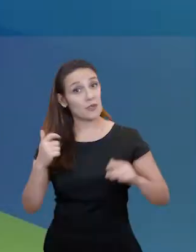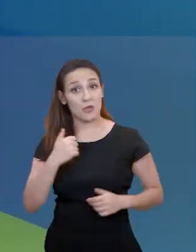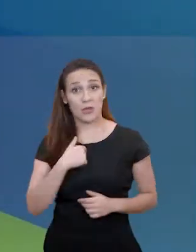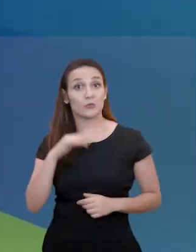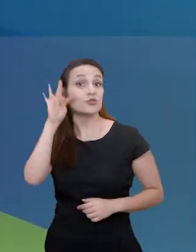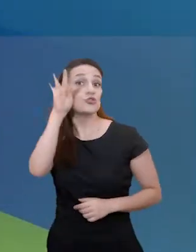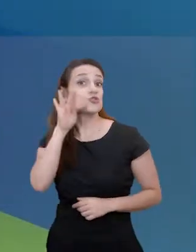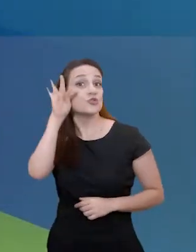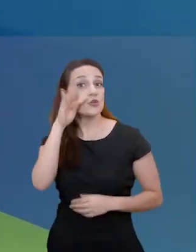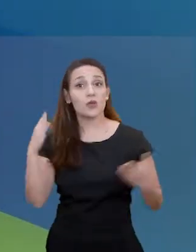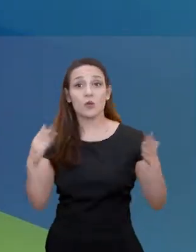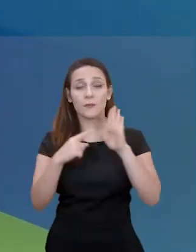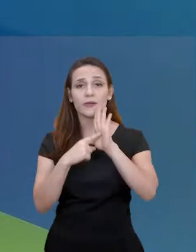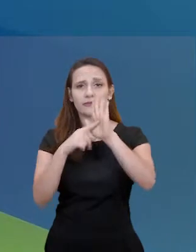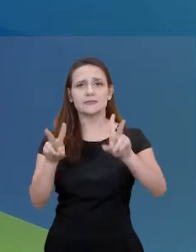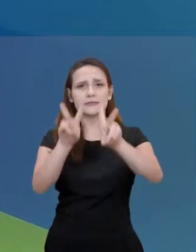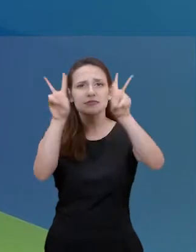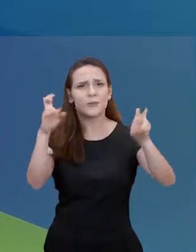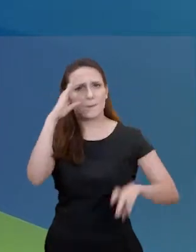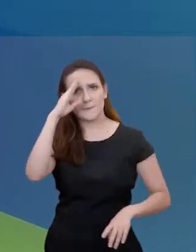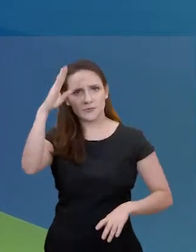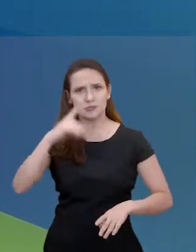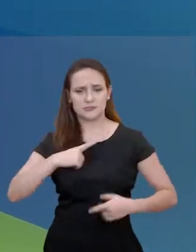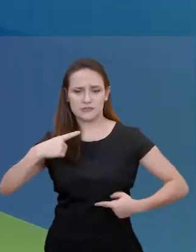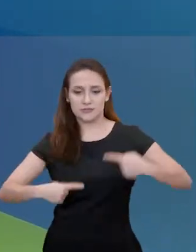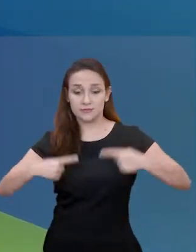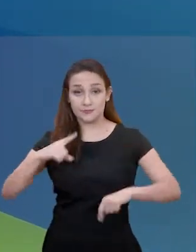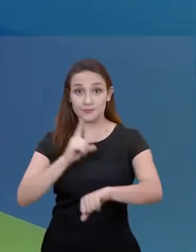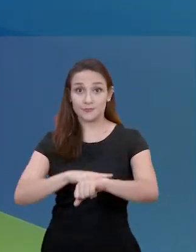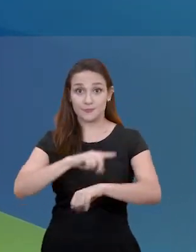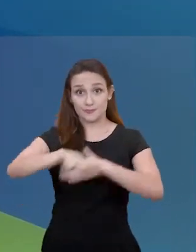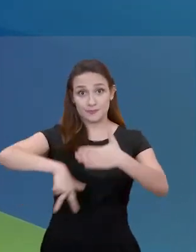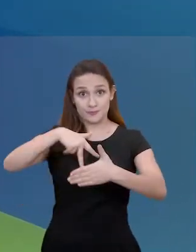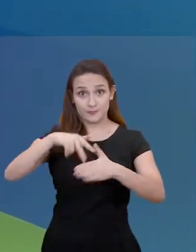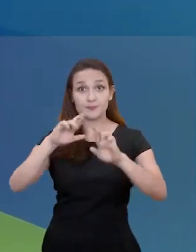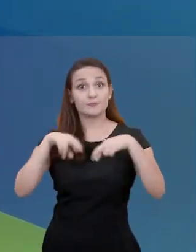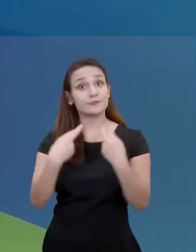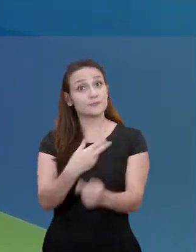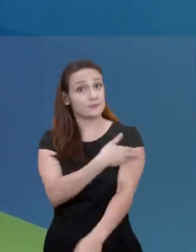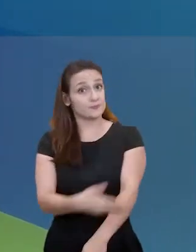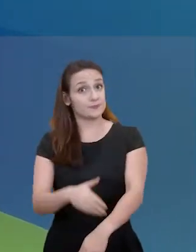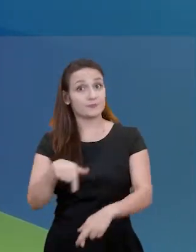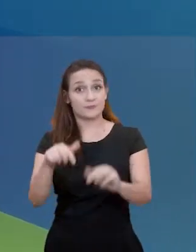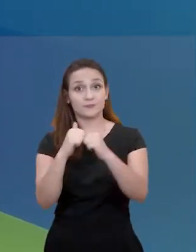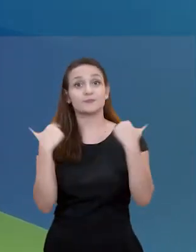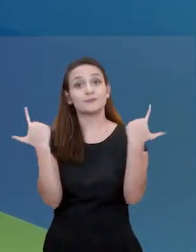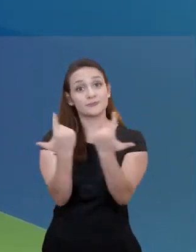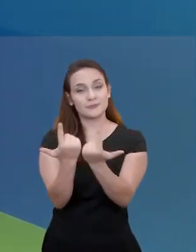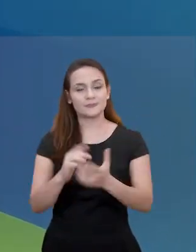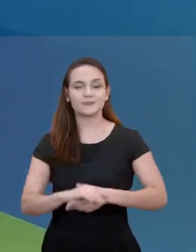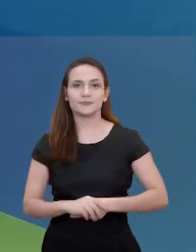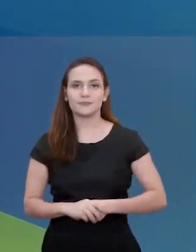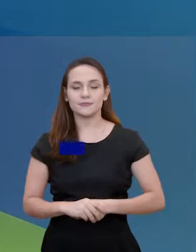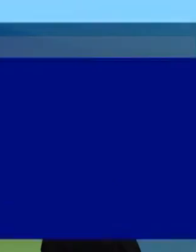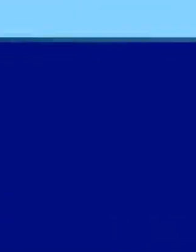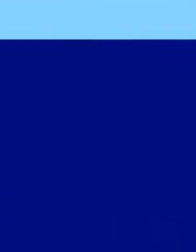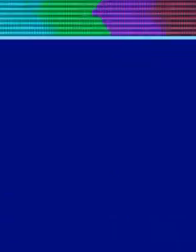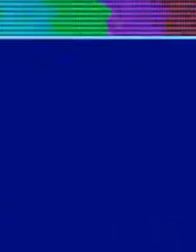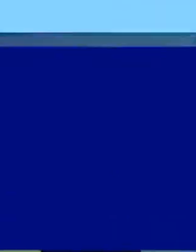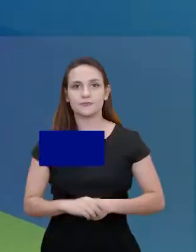Olá, eu sou o Thiago Frison e apresento os principais assuntos debatidos na tribuna durante as sessões plenárias da Assembleia